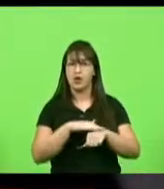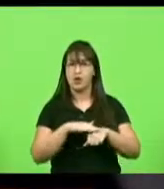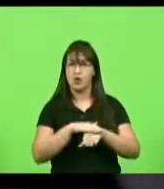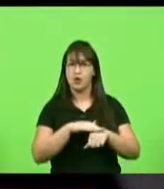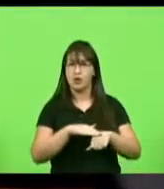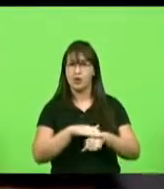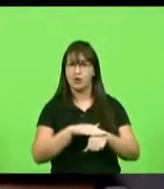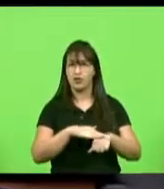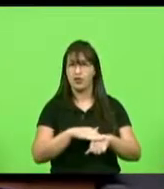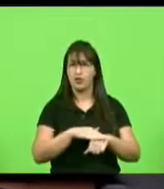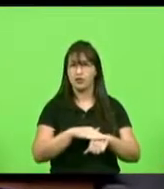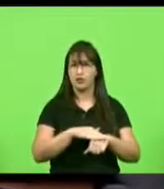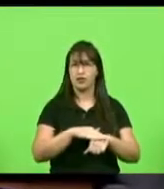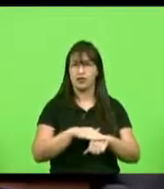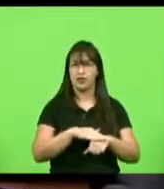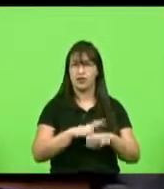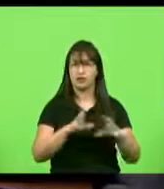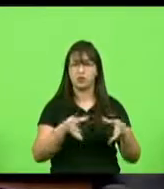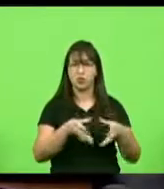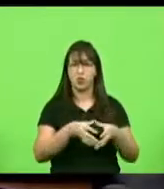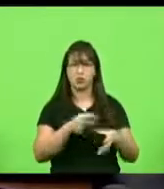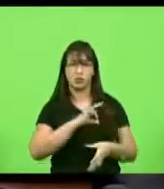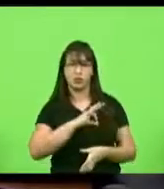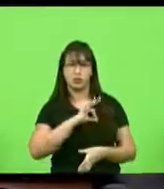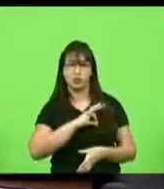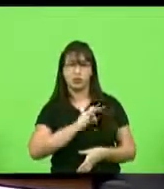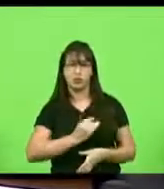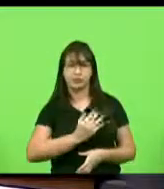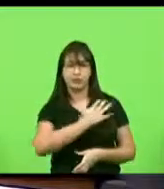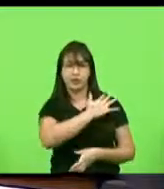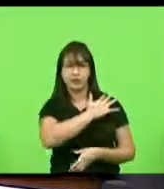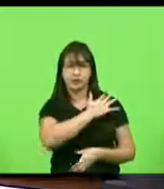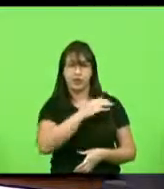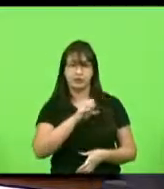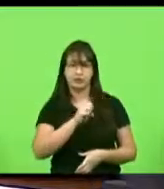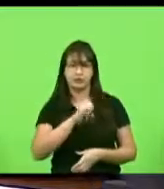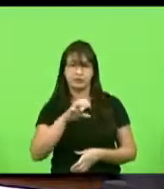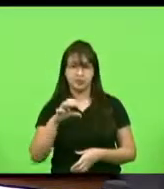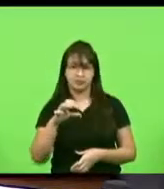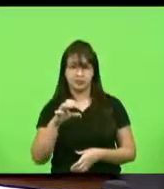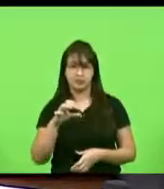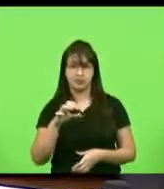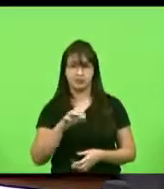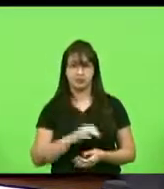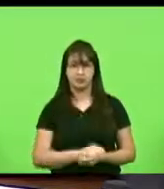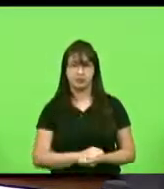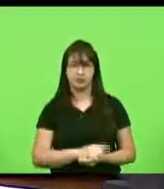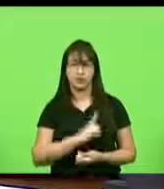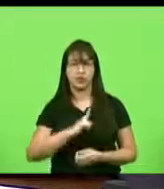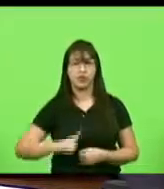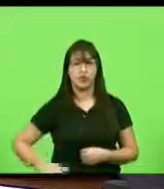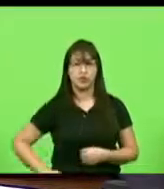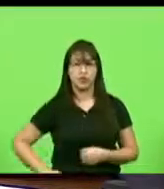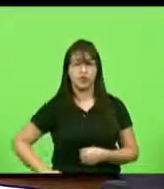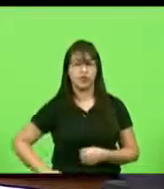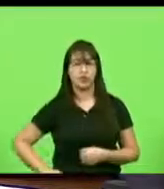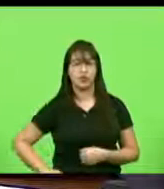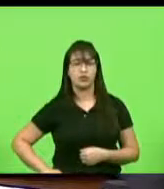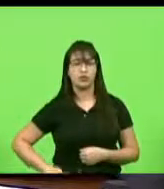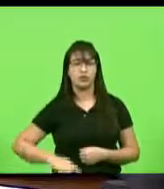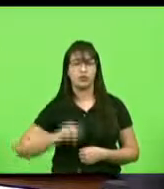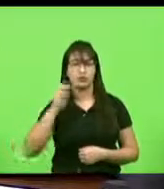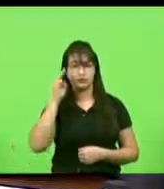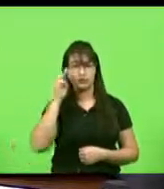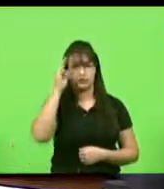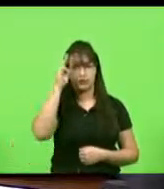a categoria da Polícia Militar de Santa Catarina, o governador Carlos Moisés e o